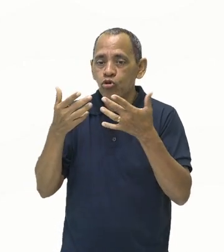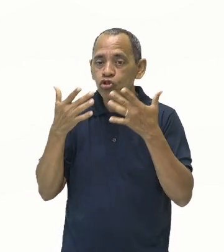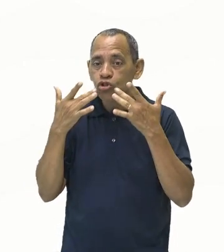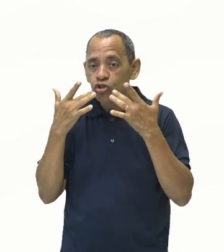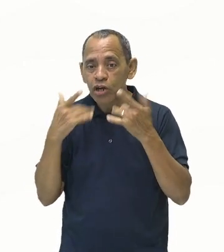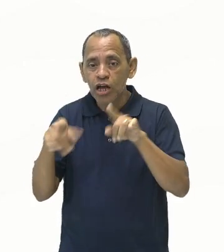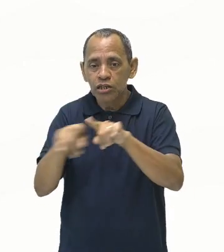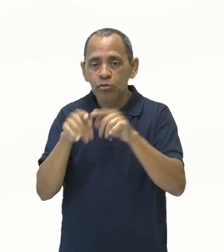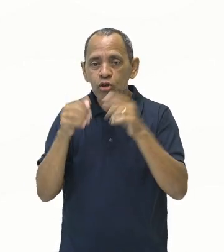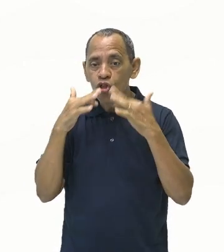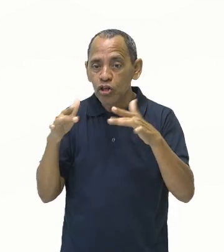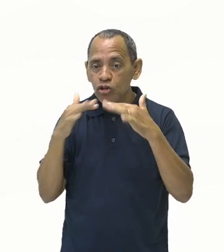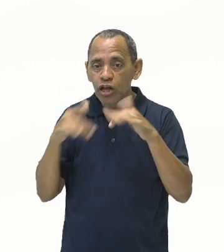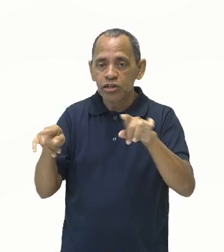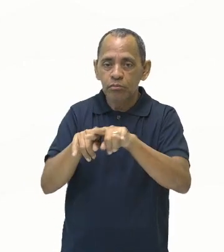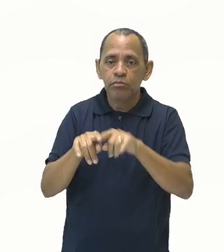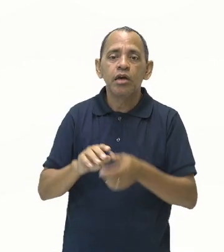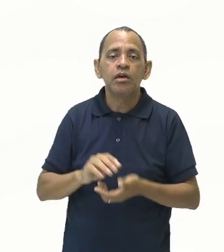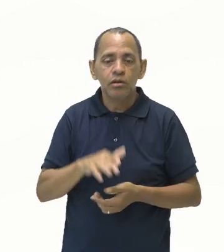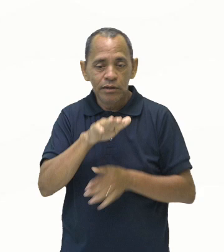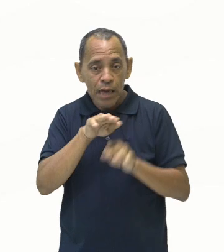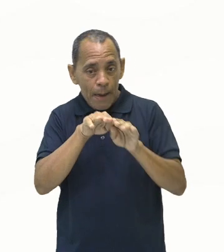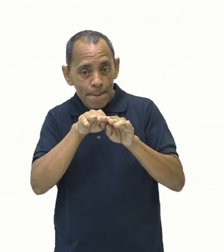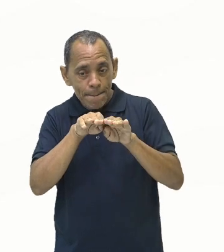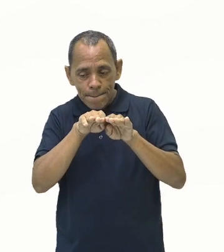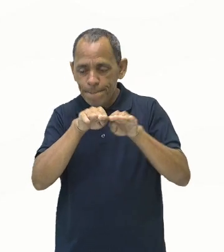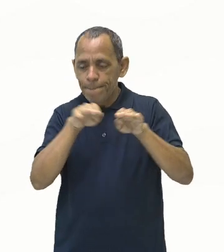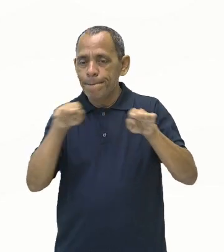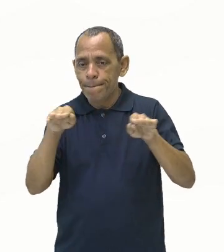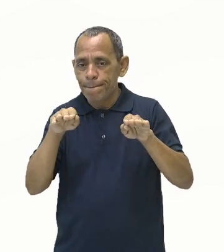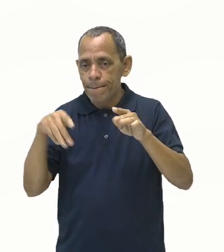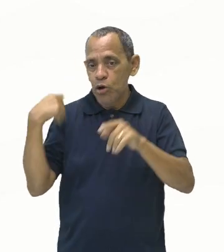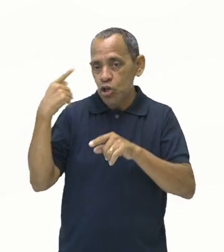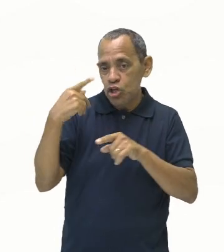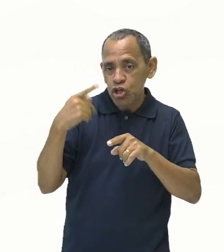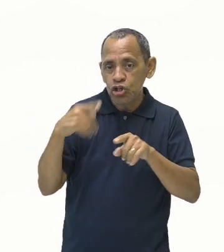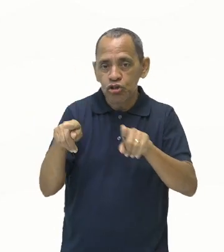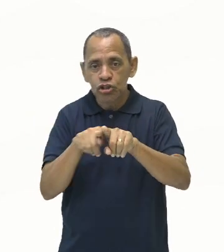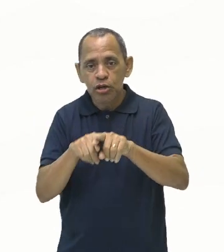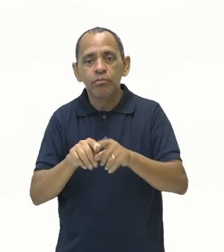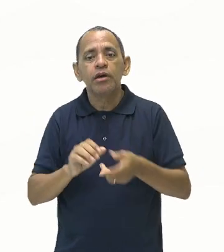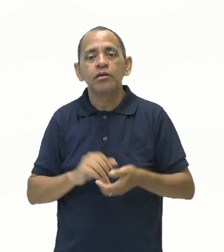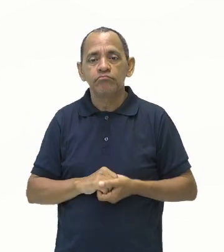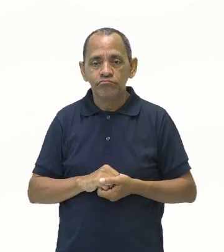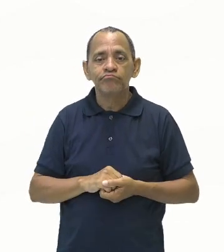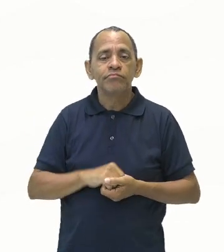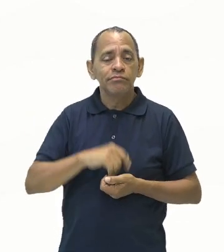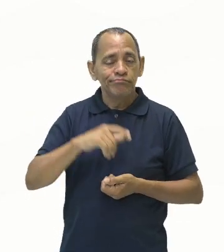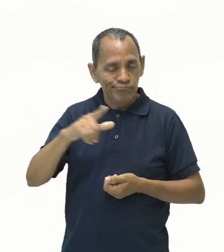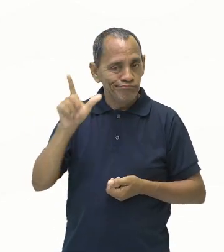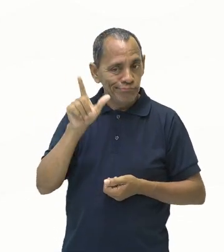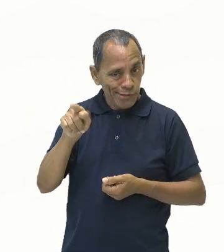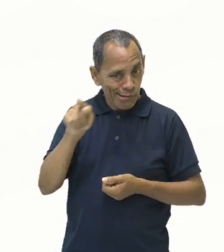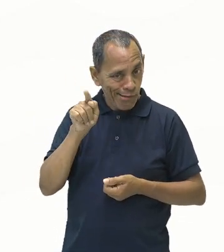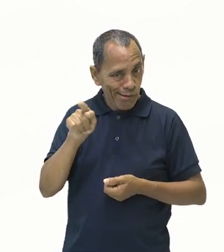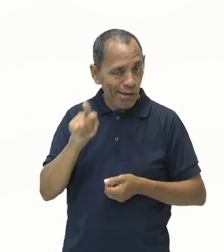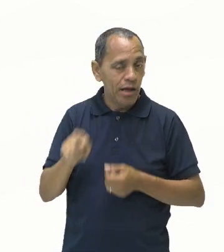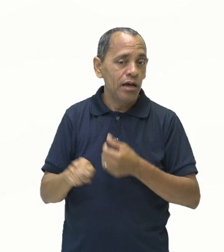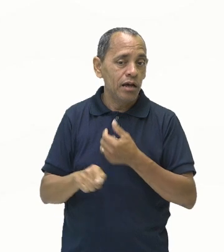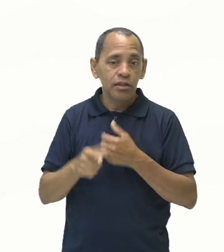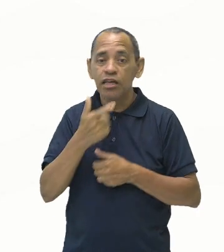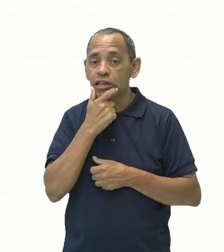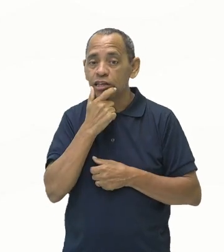ambiente político estável, a Inglaterra possuía todo esse aparato disponível